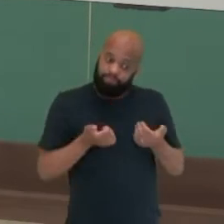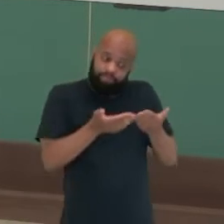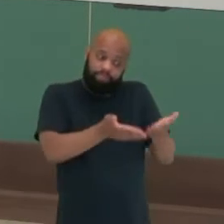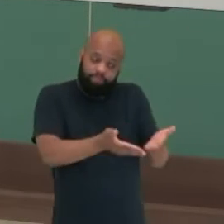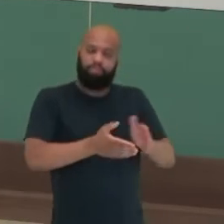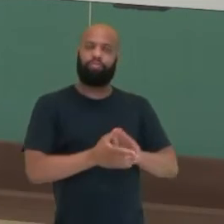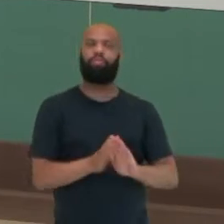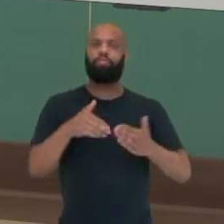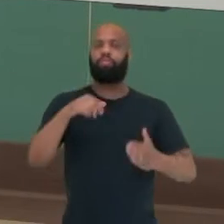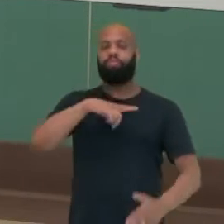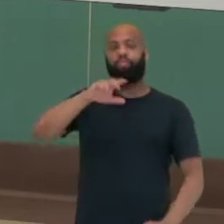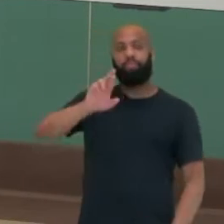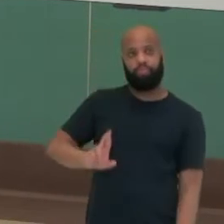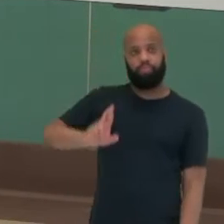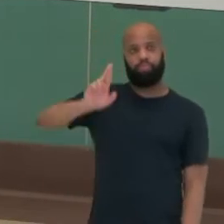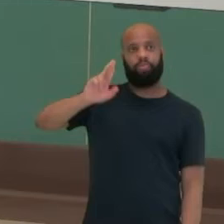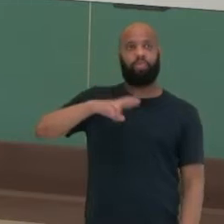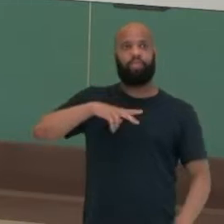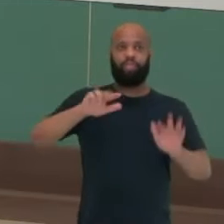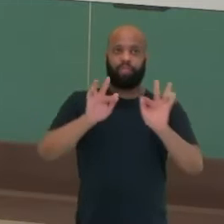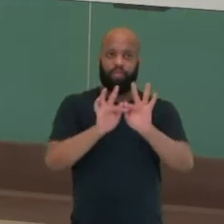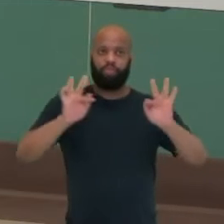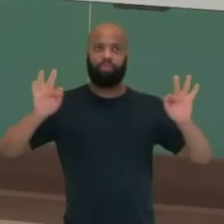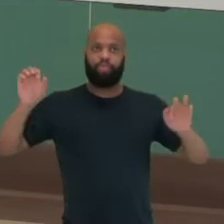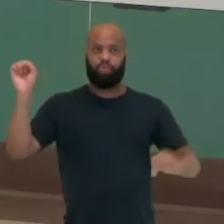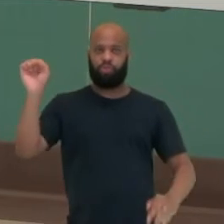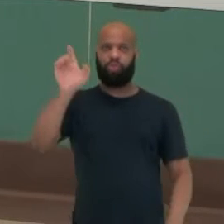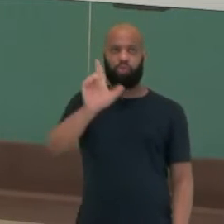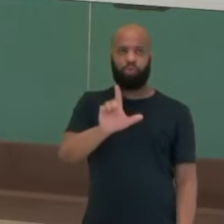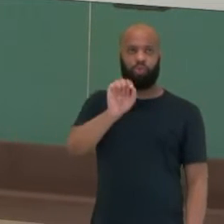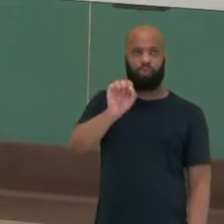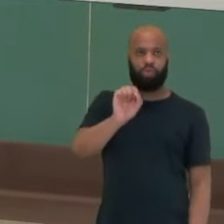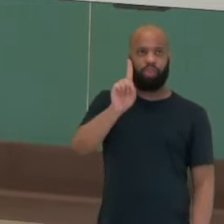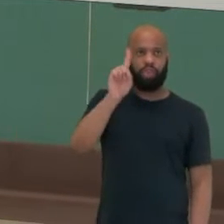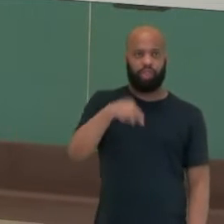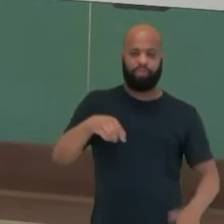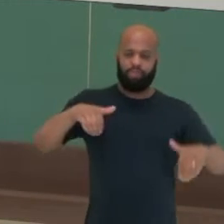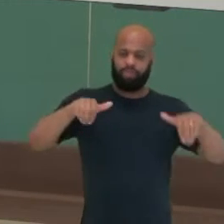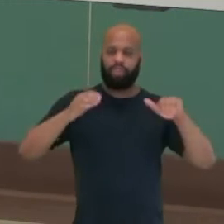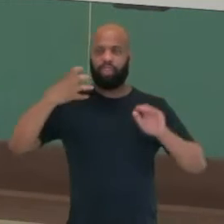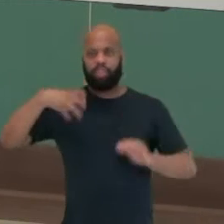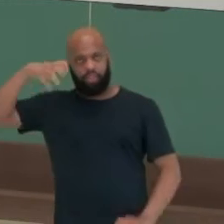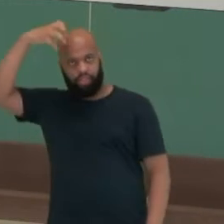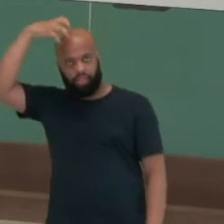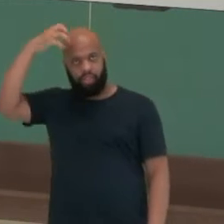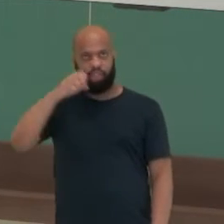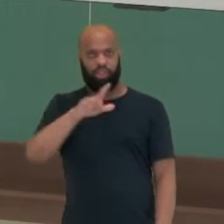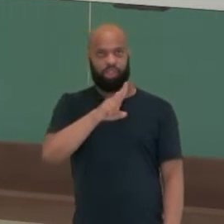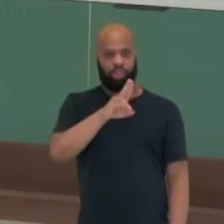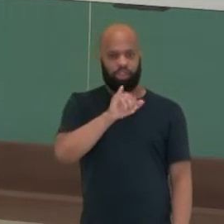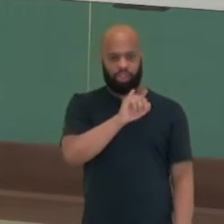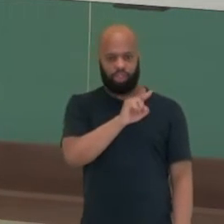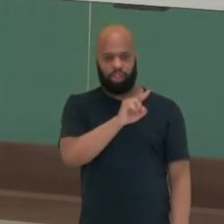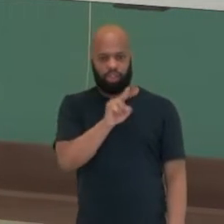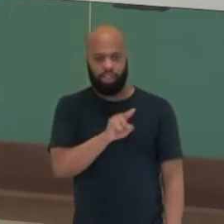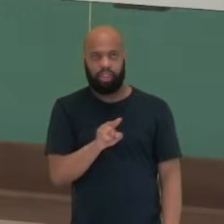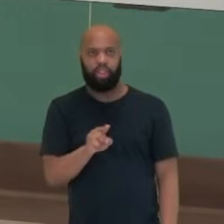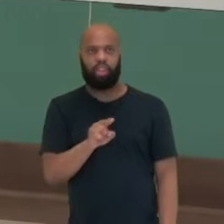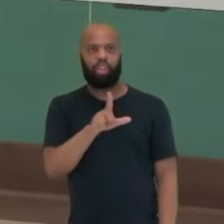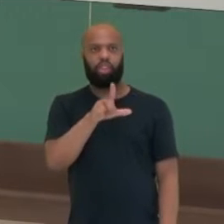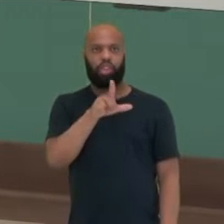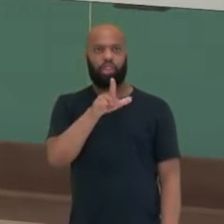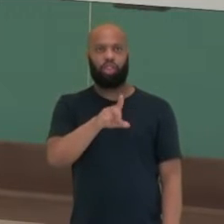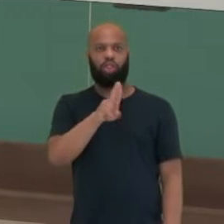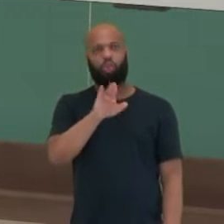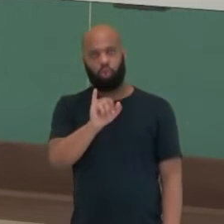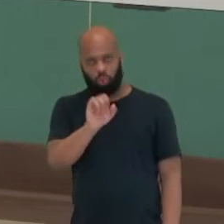conferido. Representados na frase do Rei Sol, monarca da França, Luís Luís XV, nós temos o seguinte, aliás,